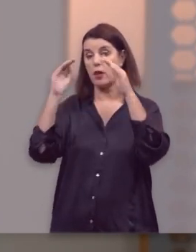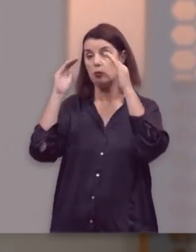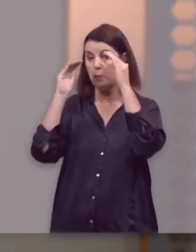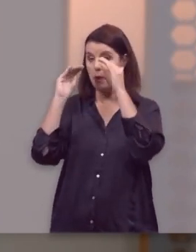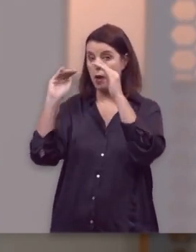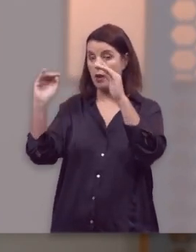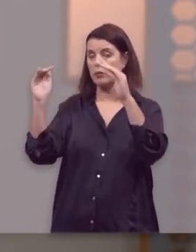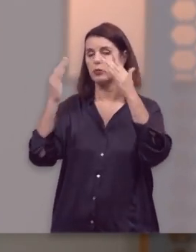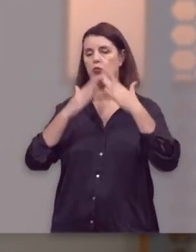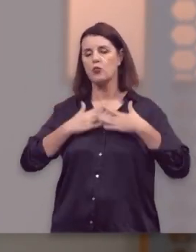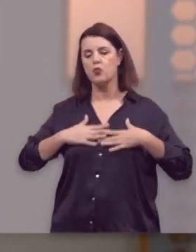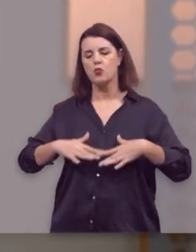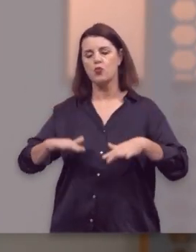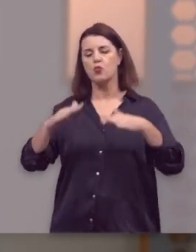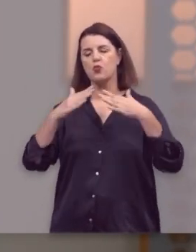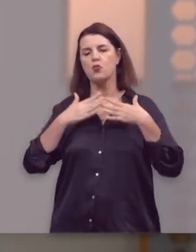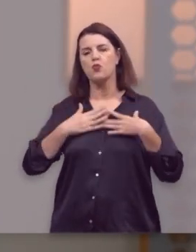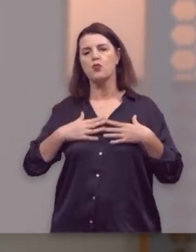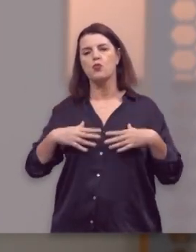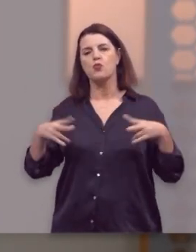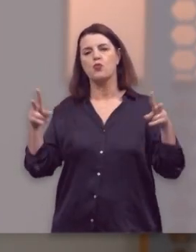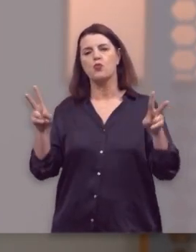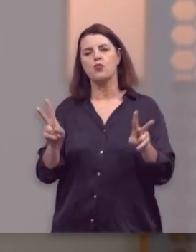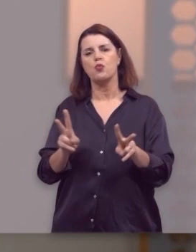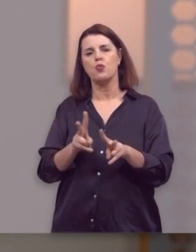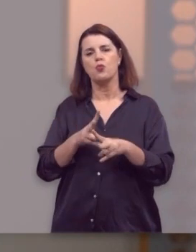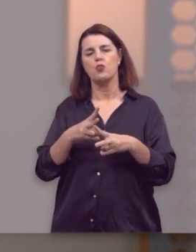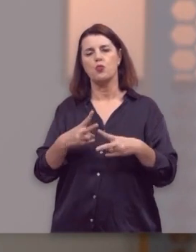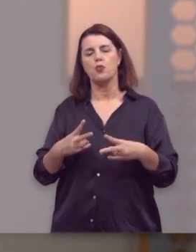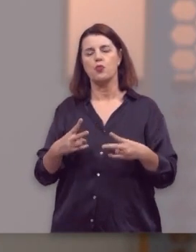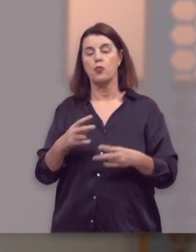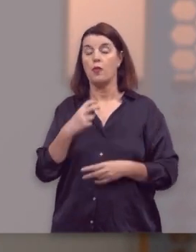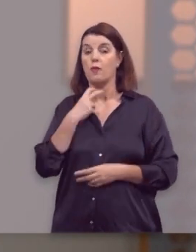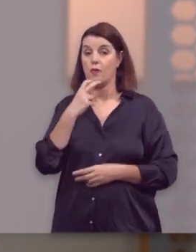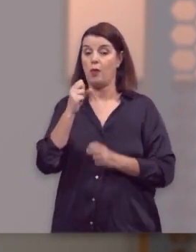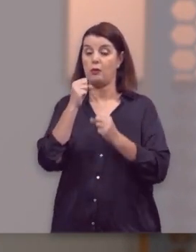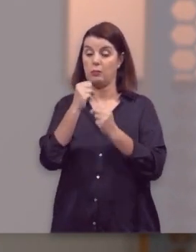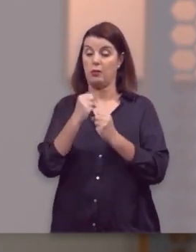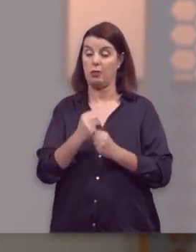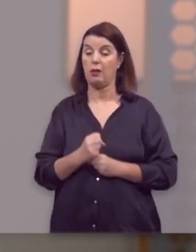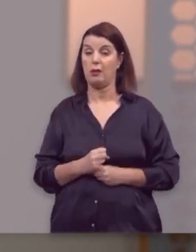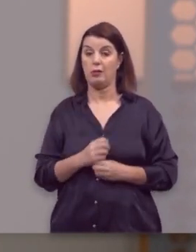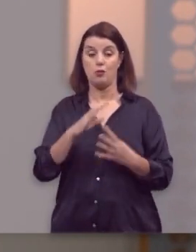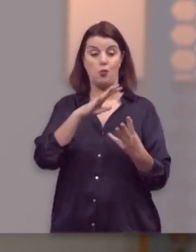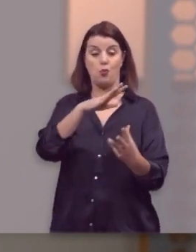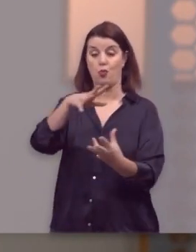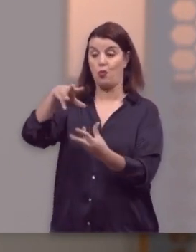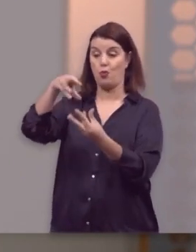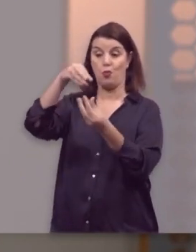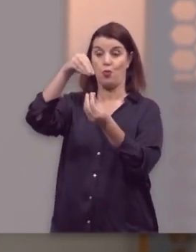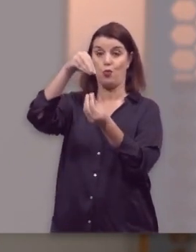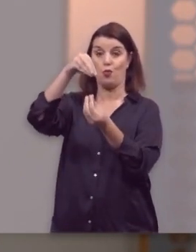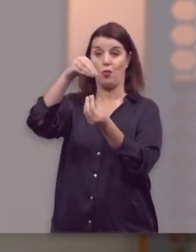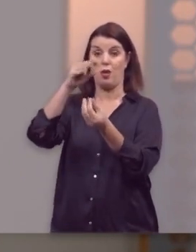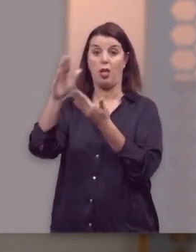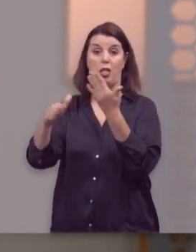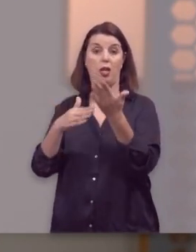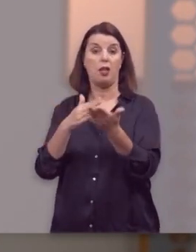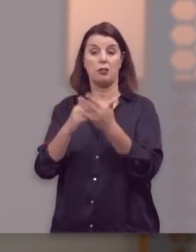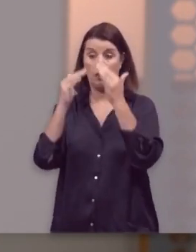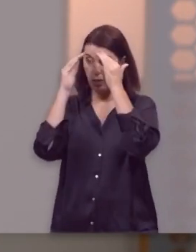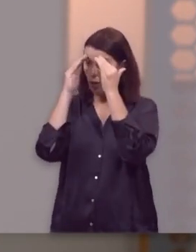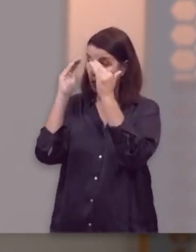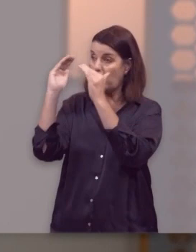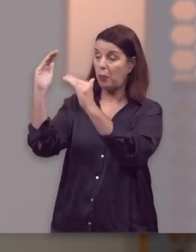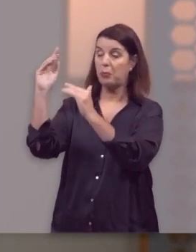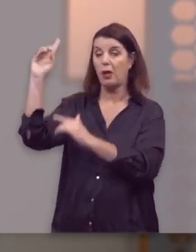vento, obedeceram à voz de Jesus. Sua voz é poderosa. O universo inteiro se dobra diante